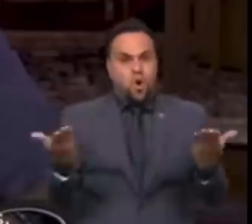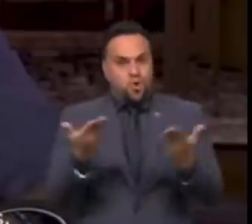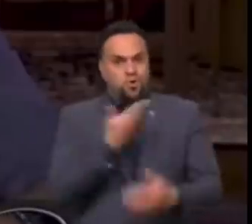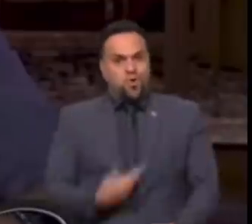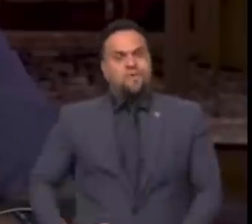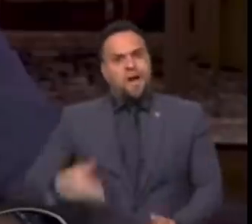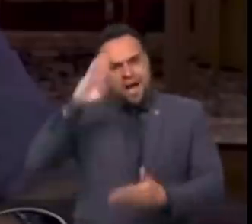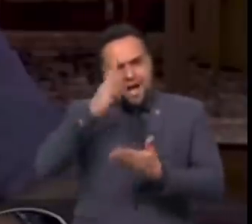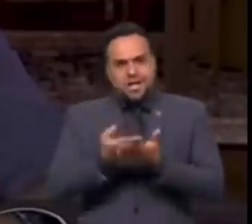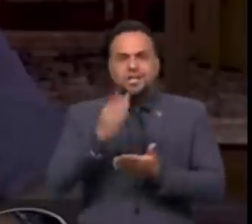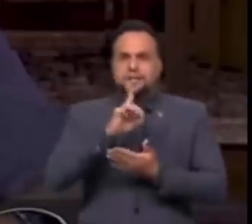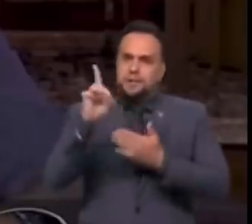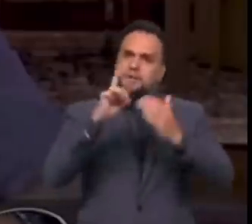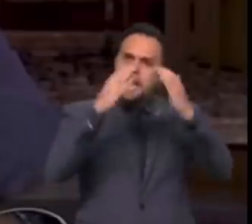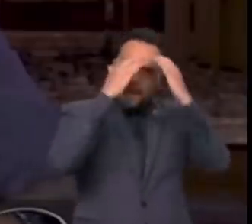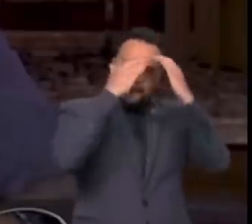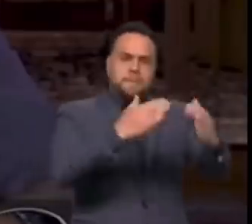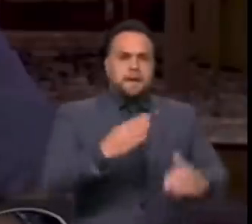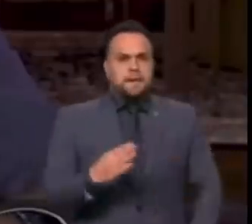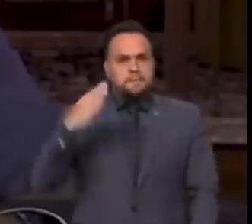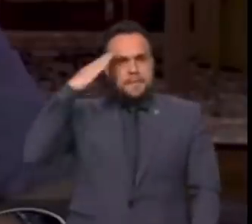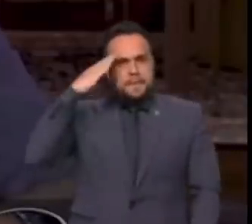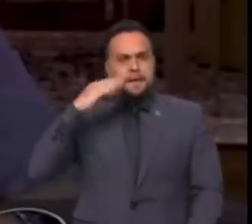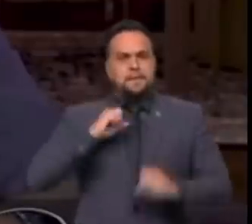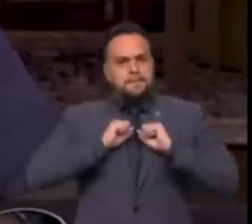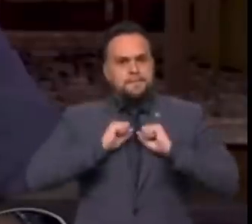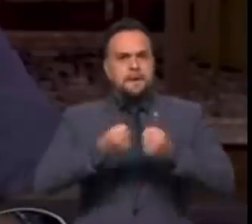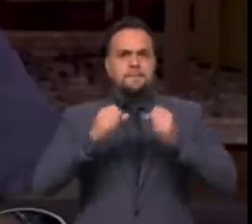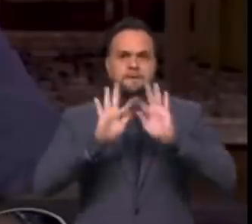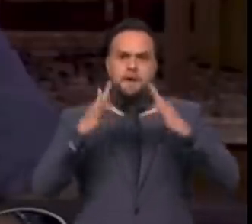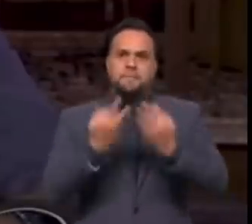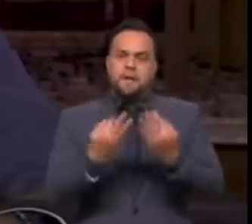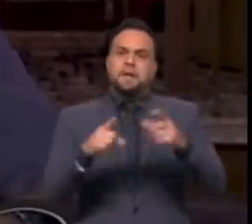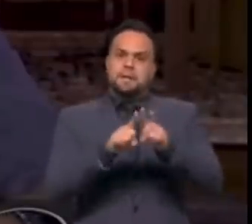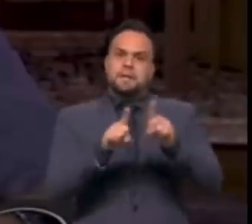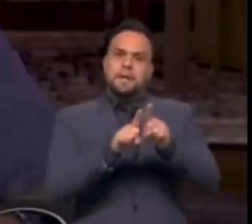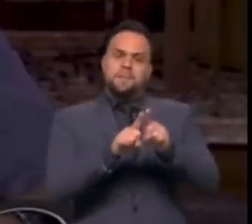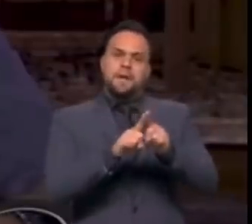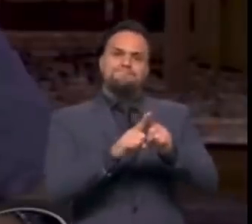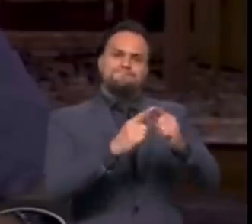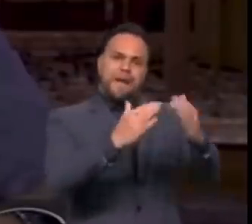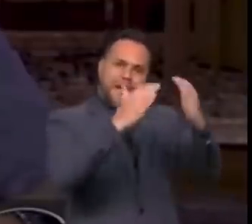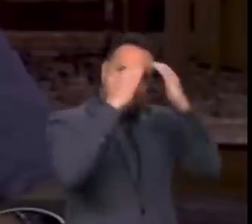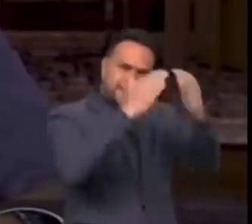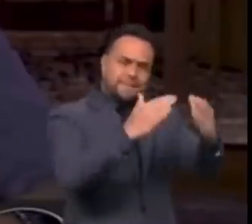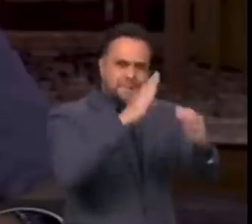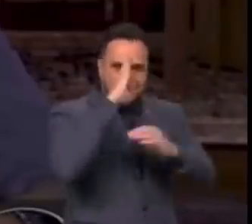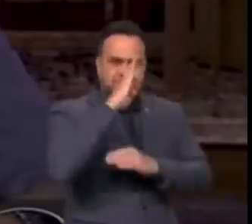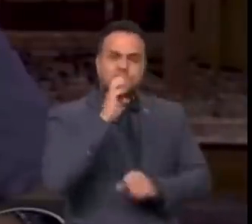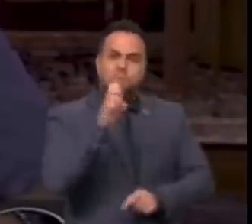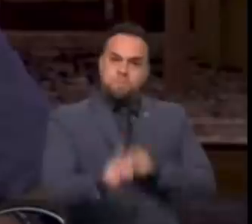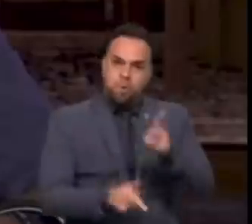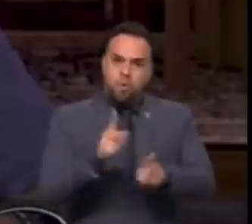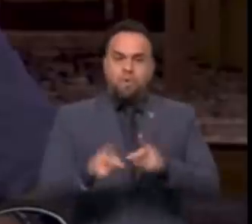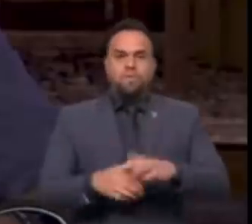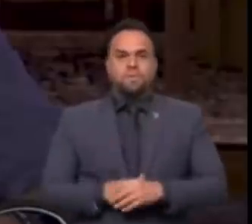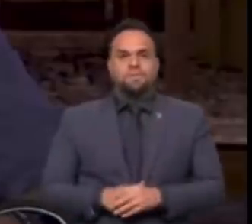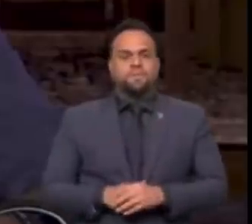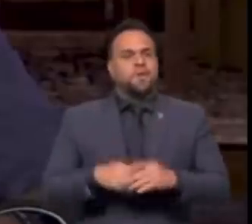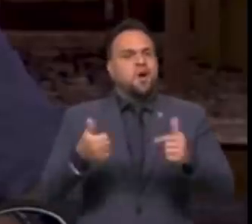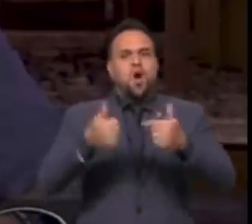governo que acredita em Deus respeita seus militares defende a família e deve lealdade ao seu povo